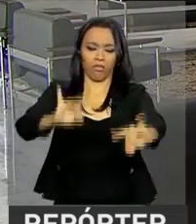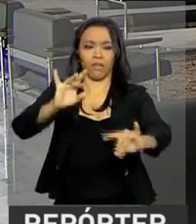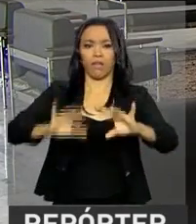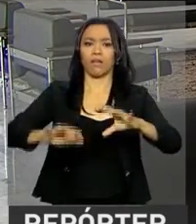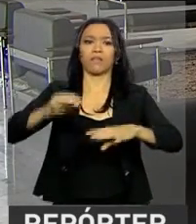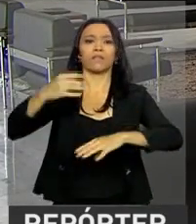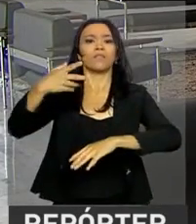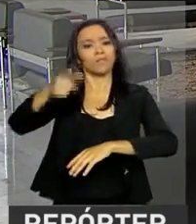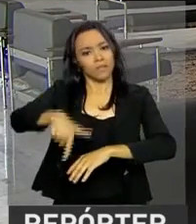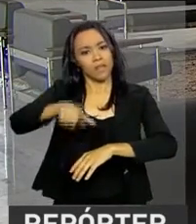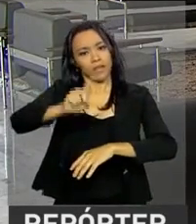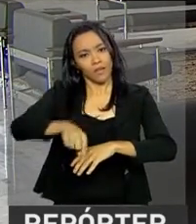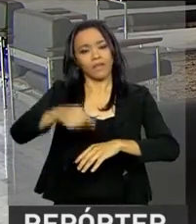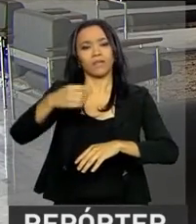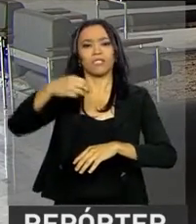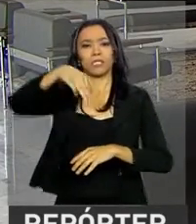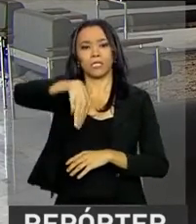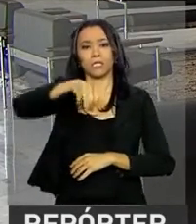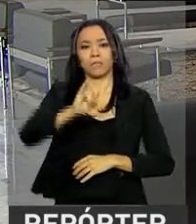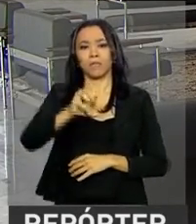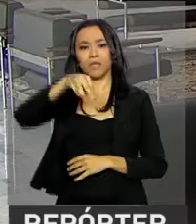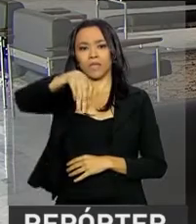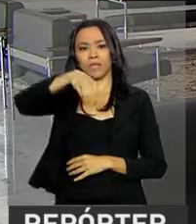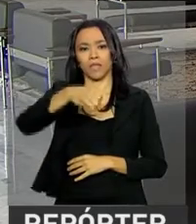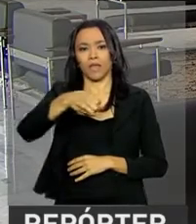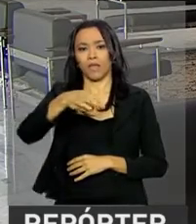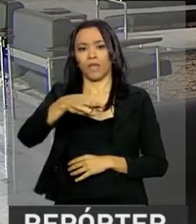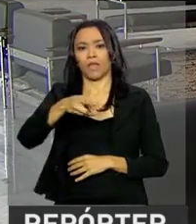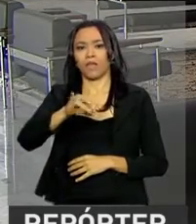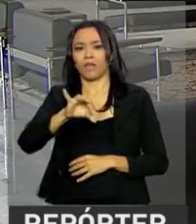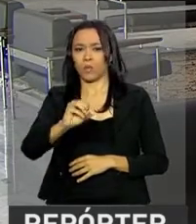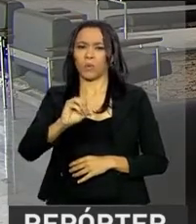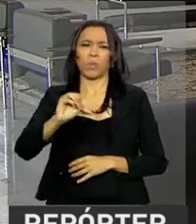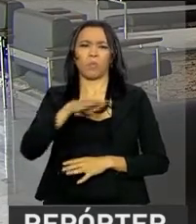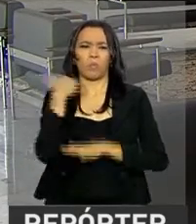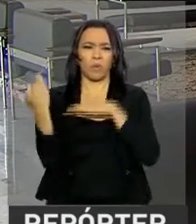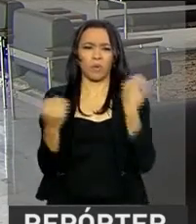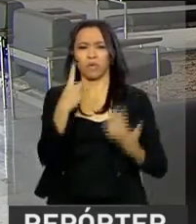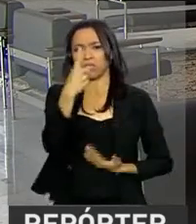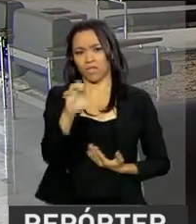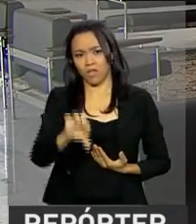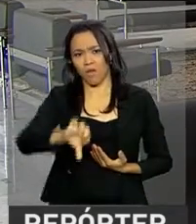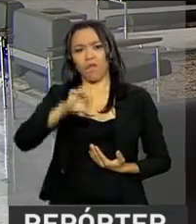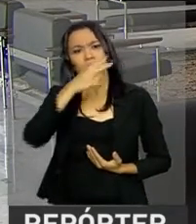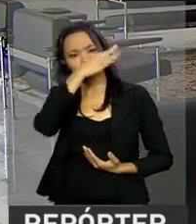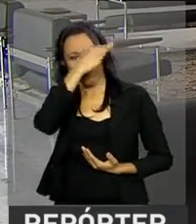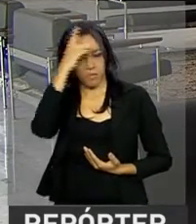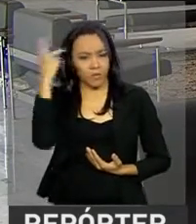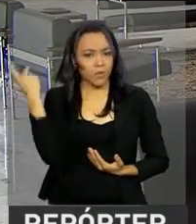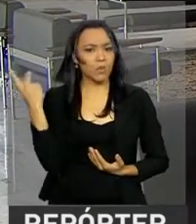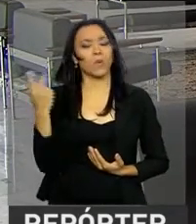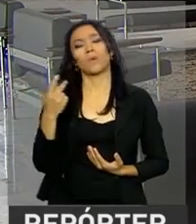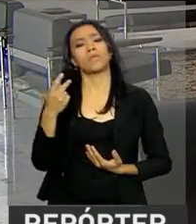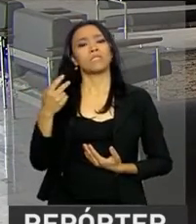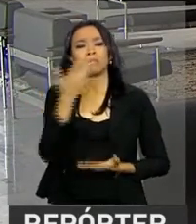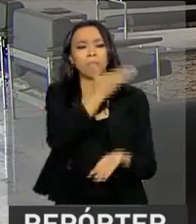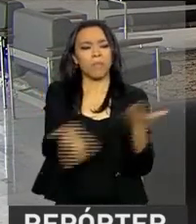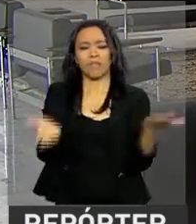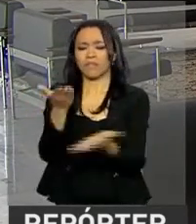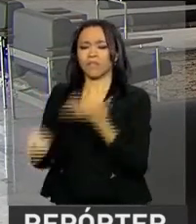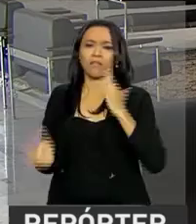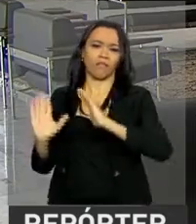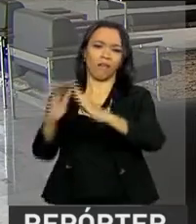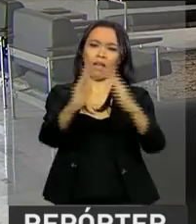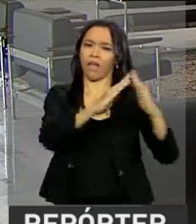de fundão e acabou provocando e deixou 19 mortos deixou feridos desabrigados desalojados e também